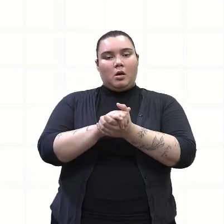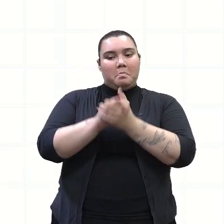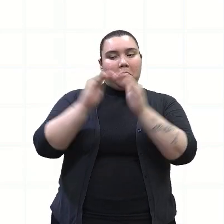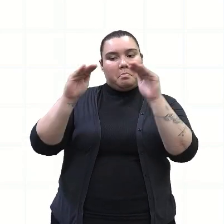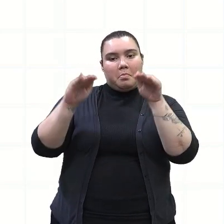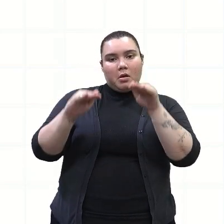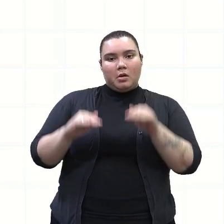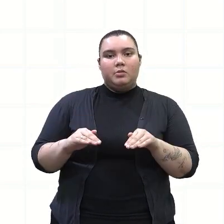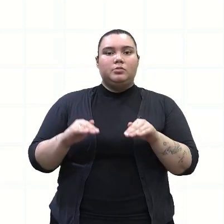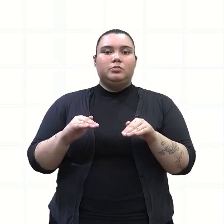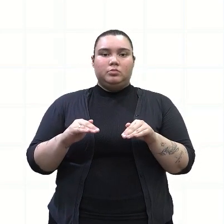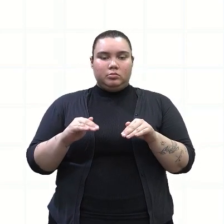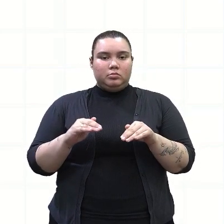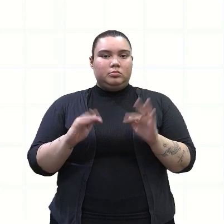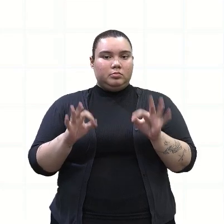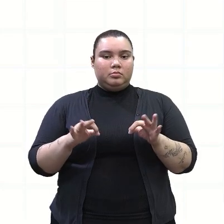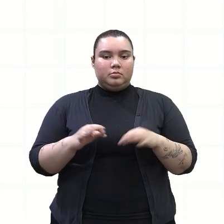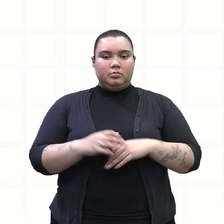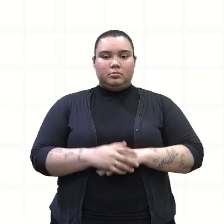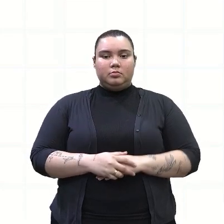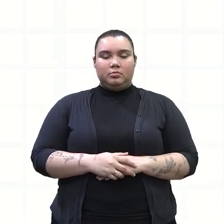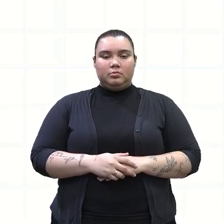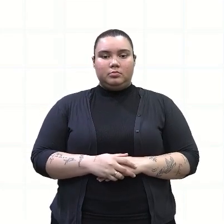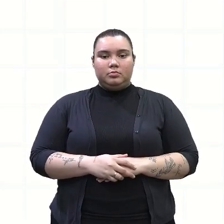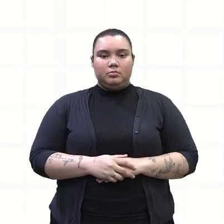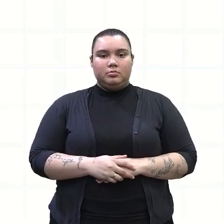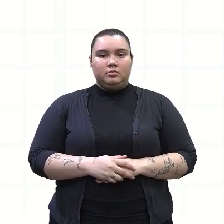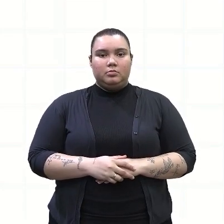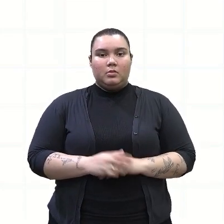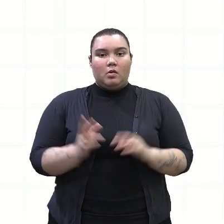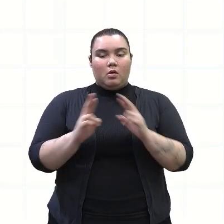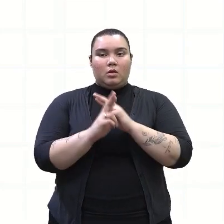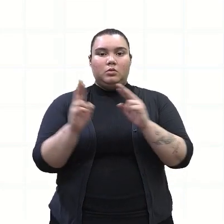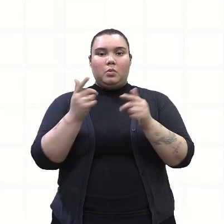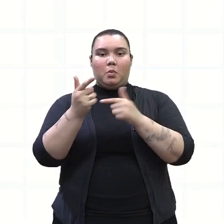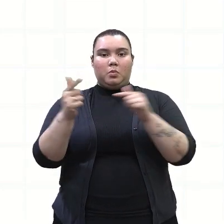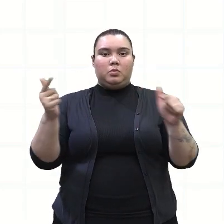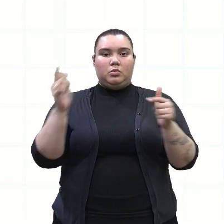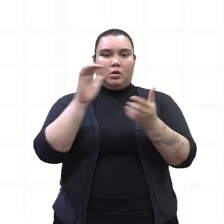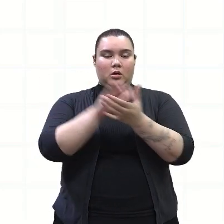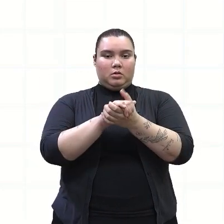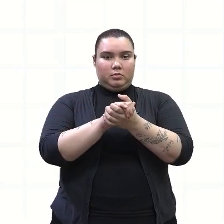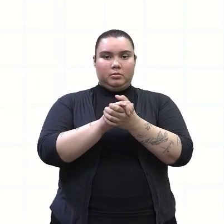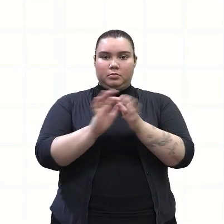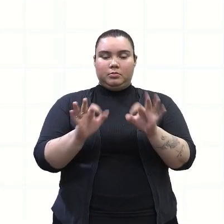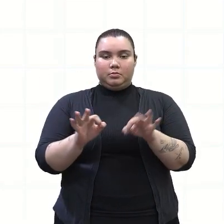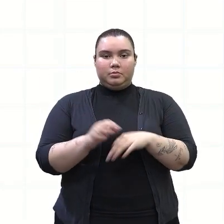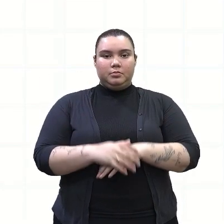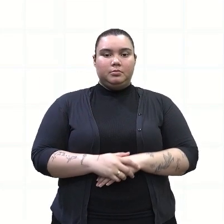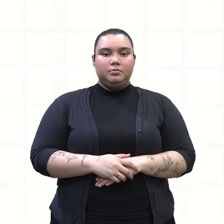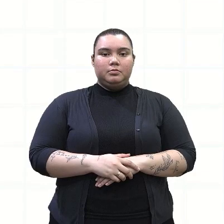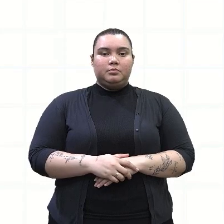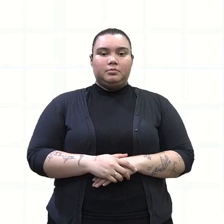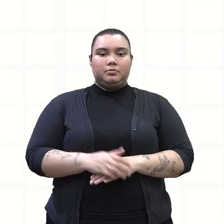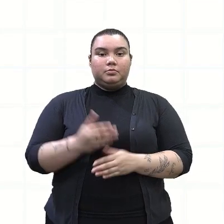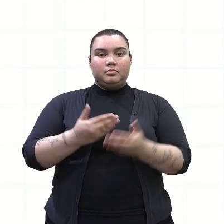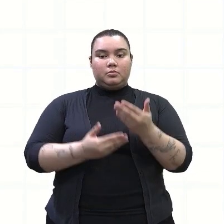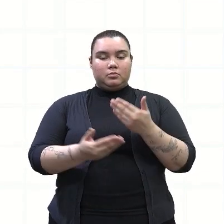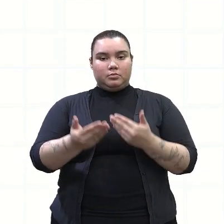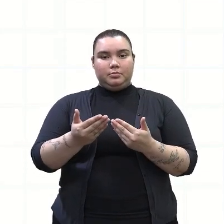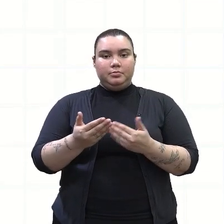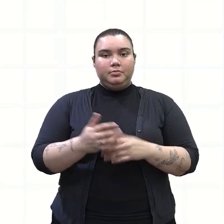mais baixo ainda, né? De relação a todos os outros casais, certo? Continuando um